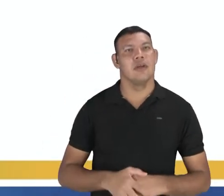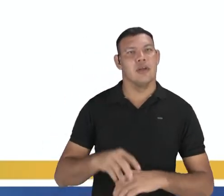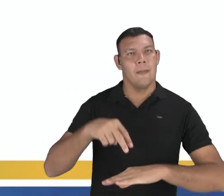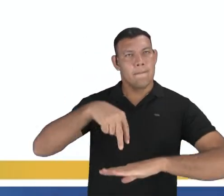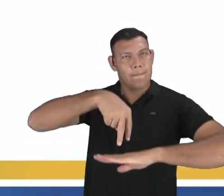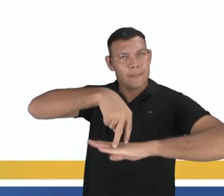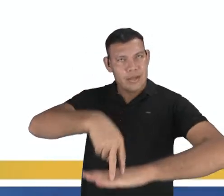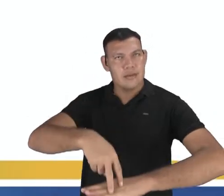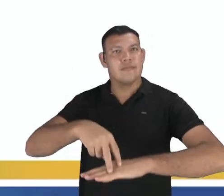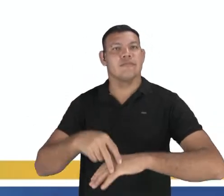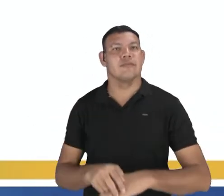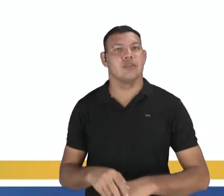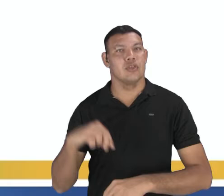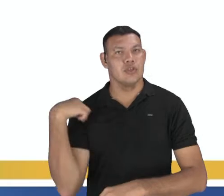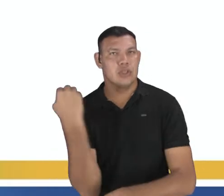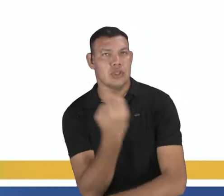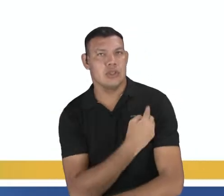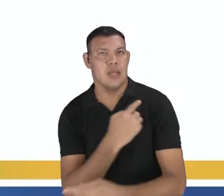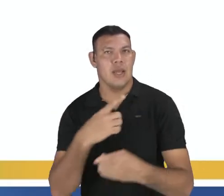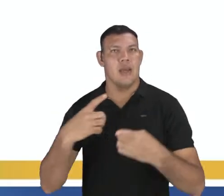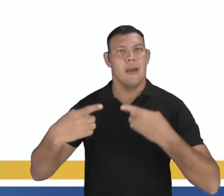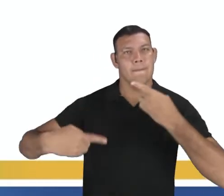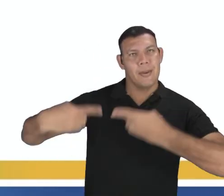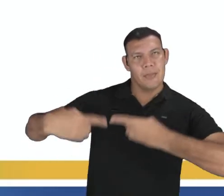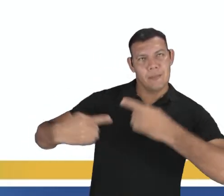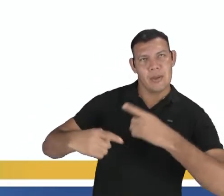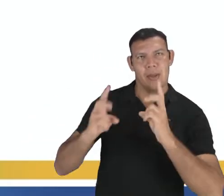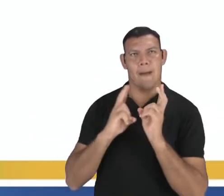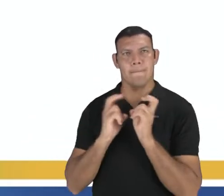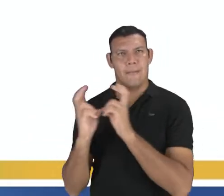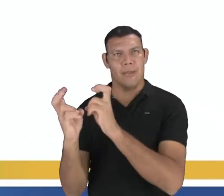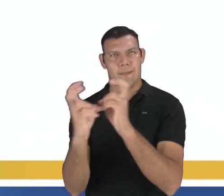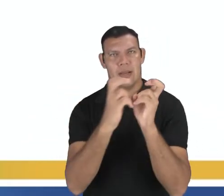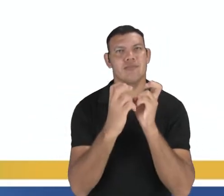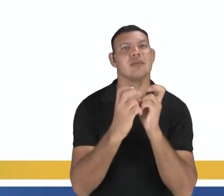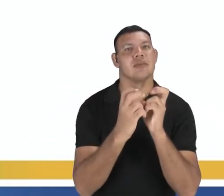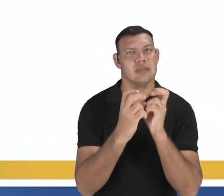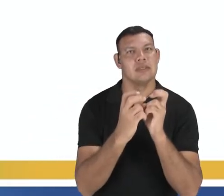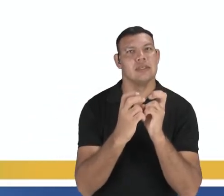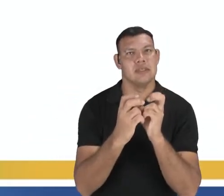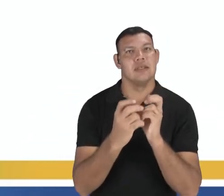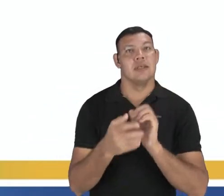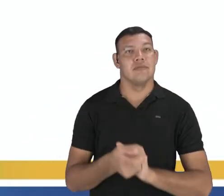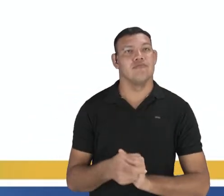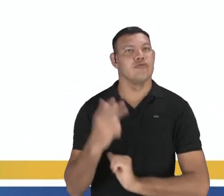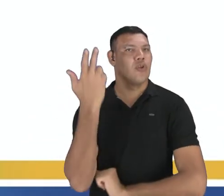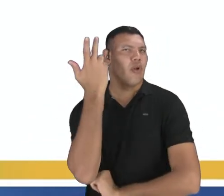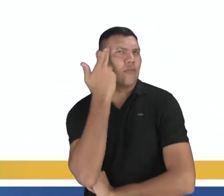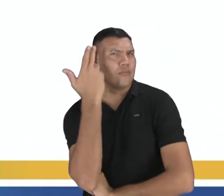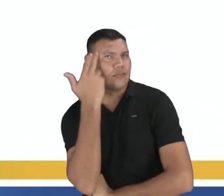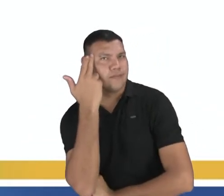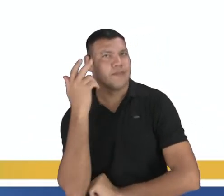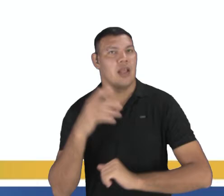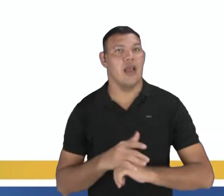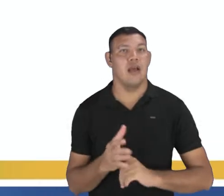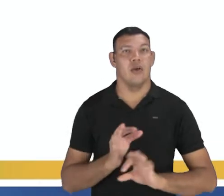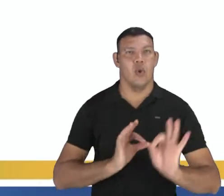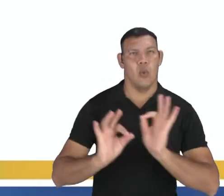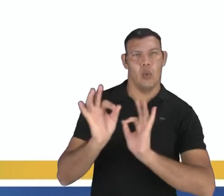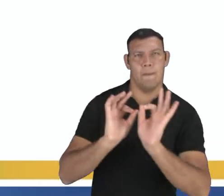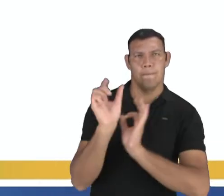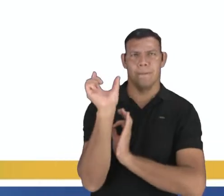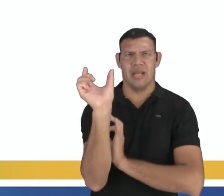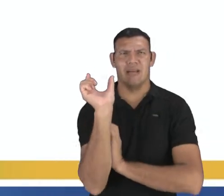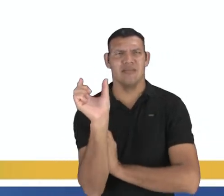gente discute, briga, trata de negócios naturalmente, mas arranjar palavras com tinta é outra